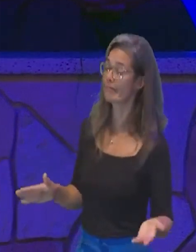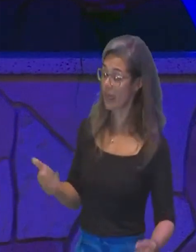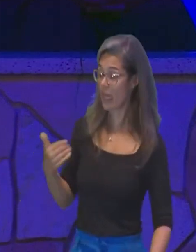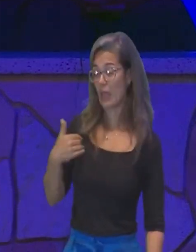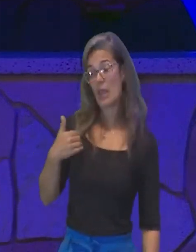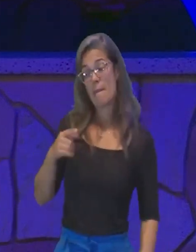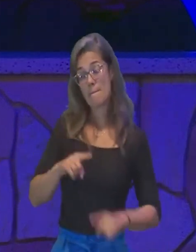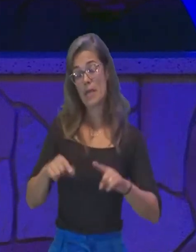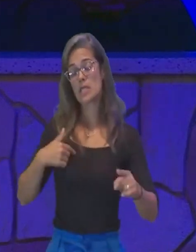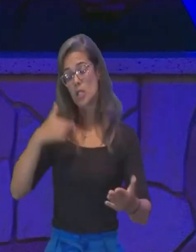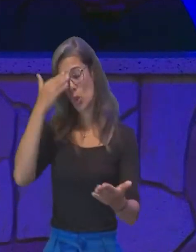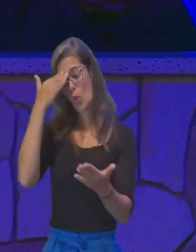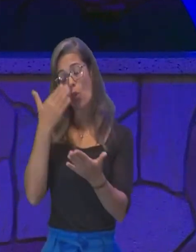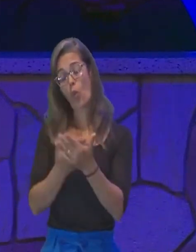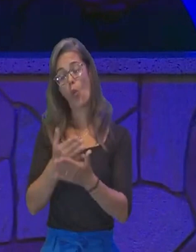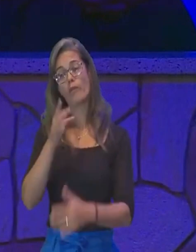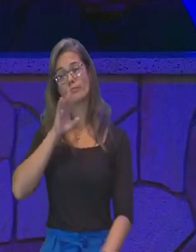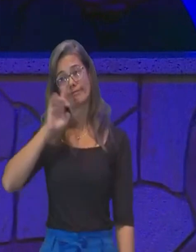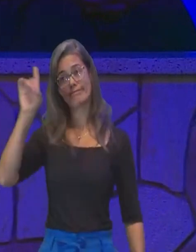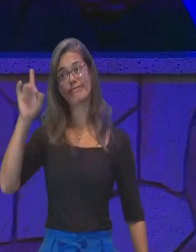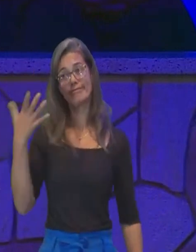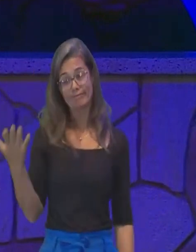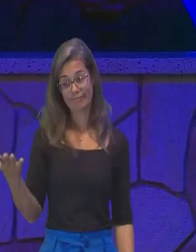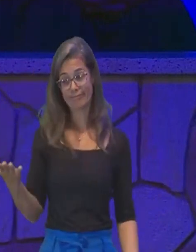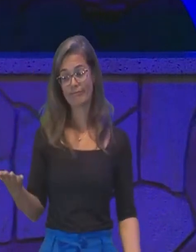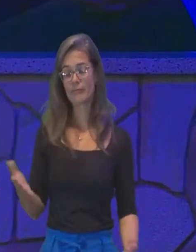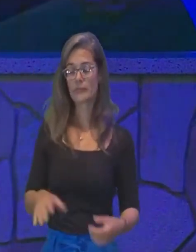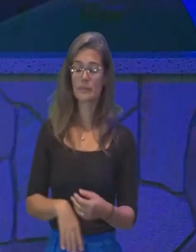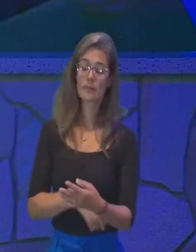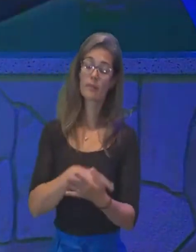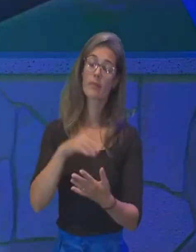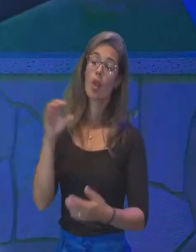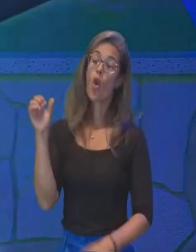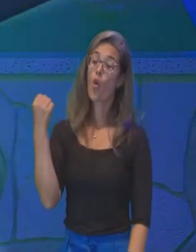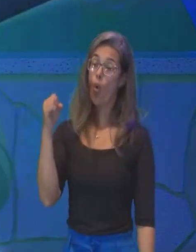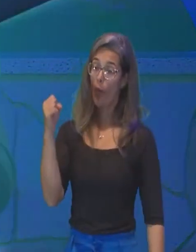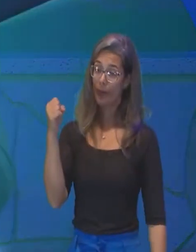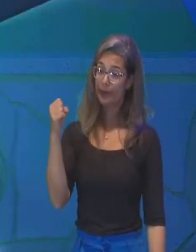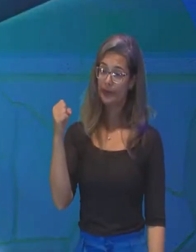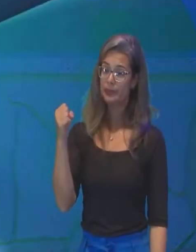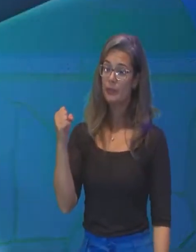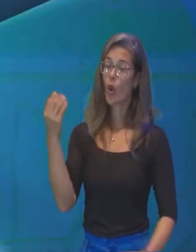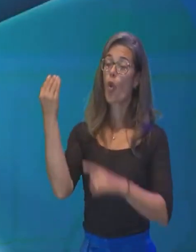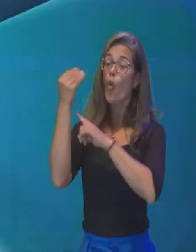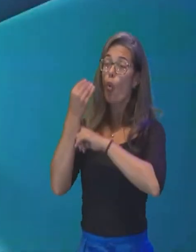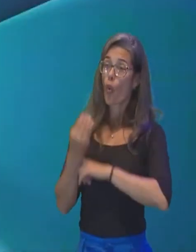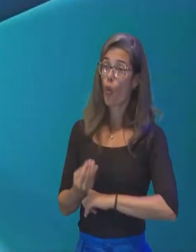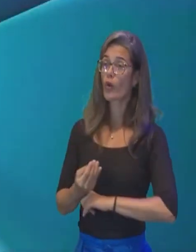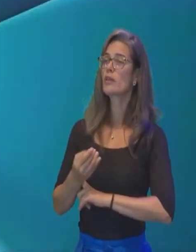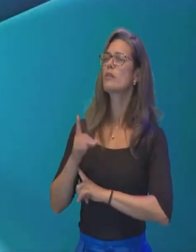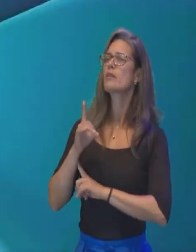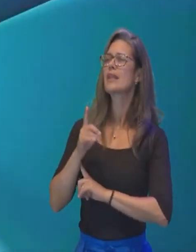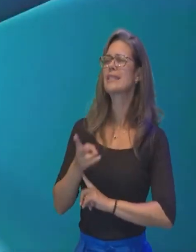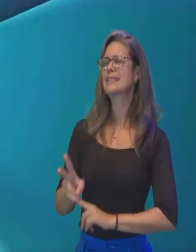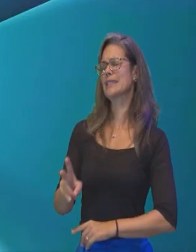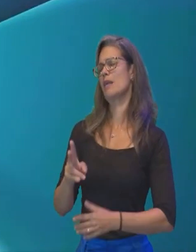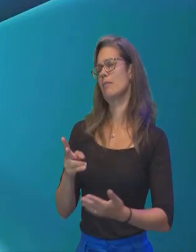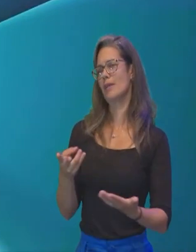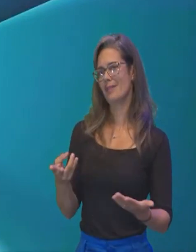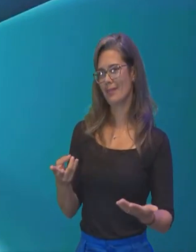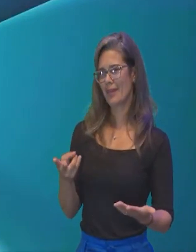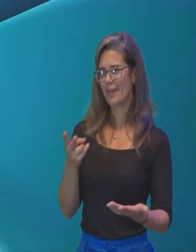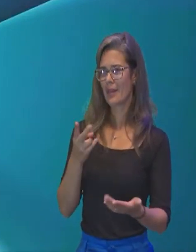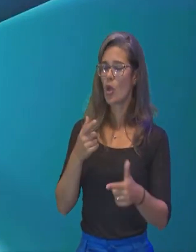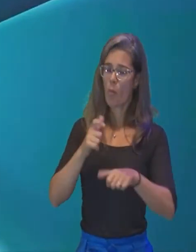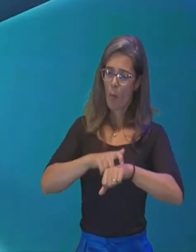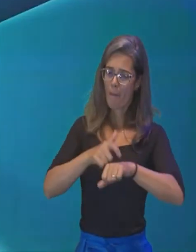procuro fazer aquilo que é direito. 8. O cuidado de Deus sempre se manifesta no meio das crises. Se você